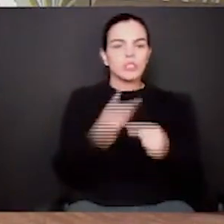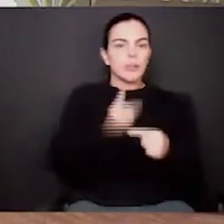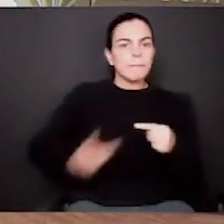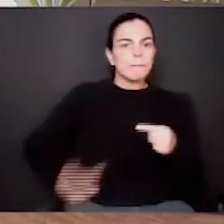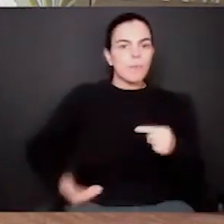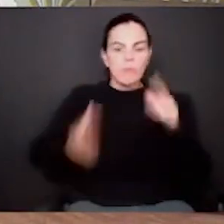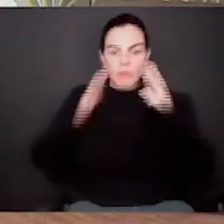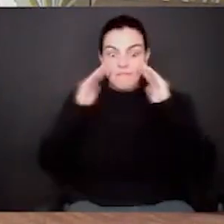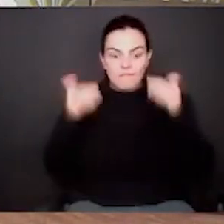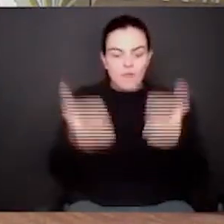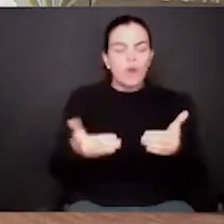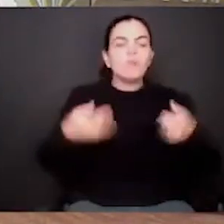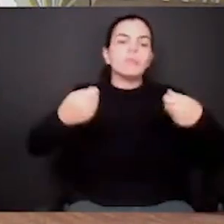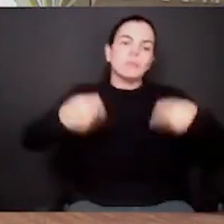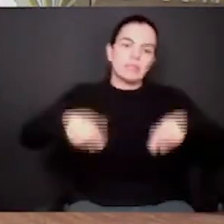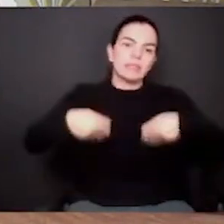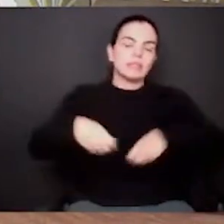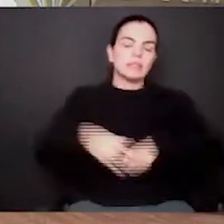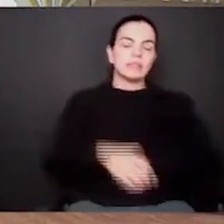metas.